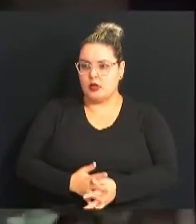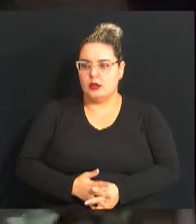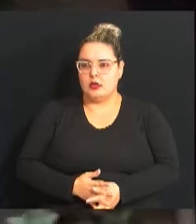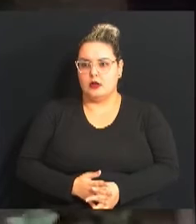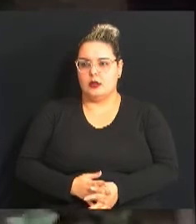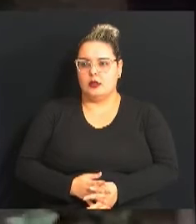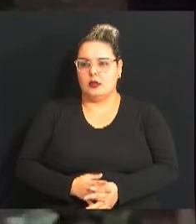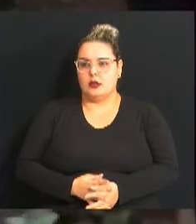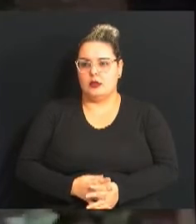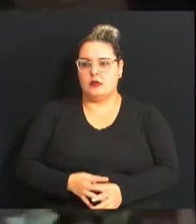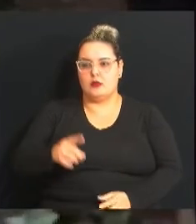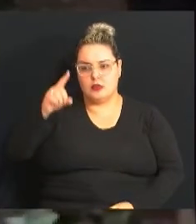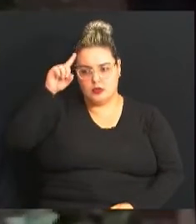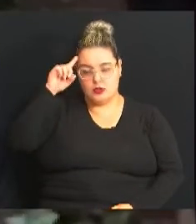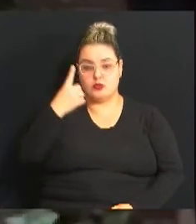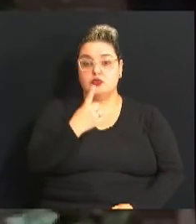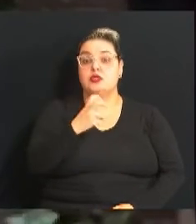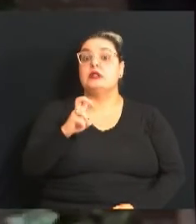Foi no dia 15.